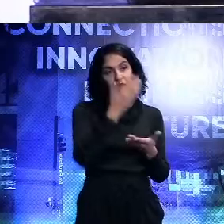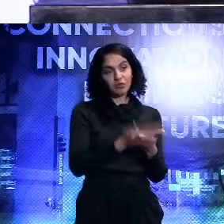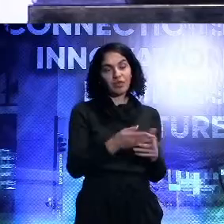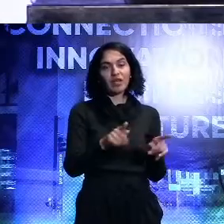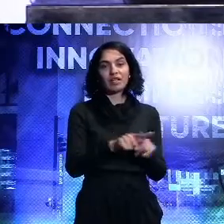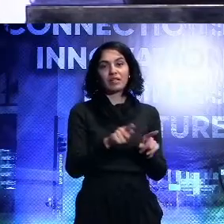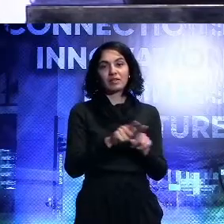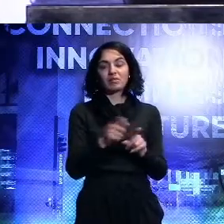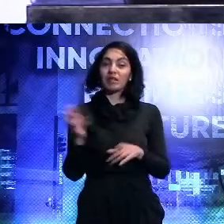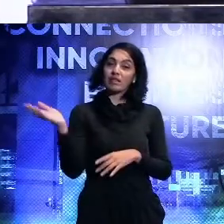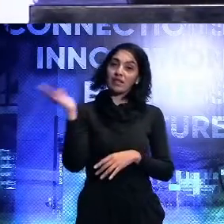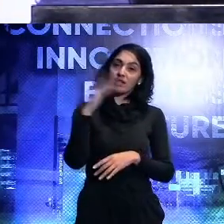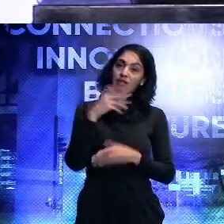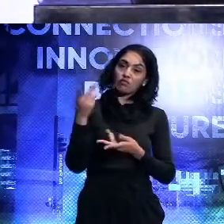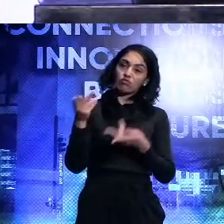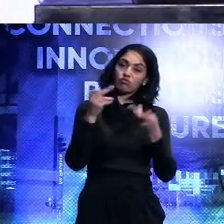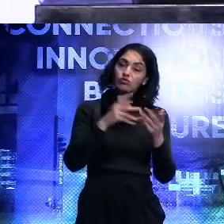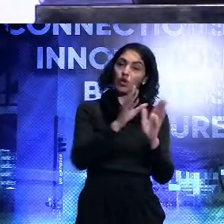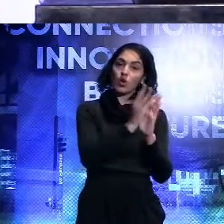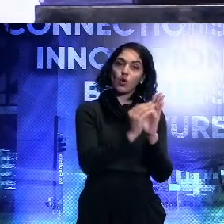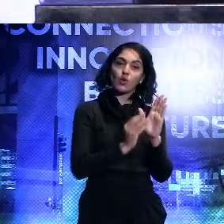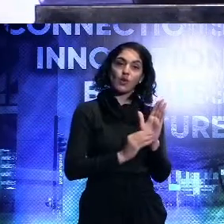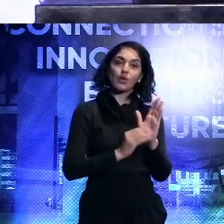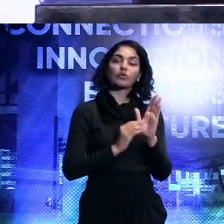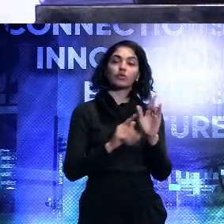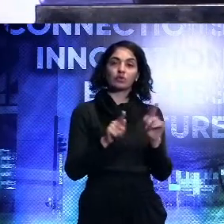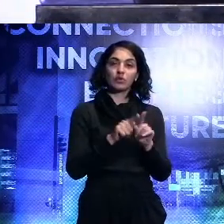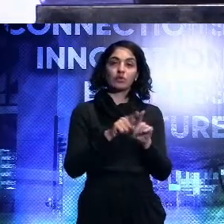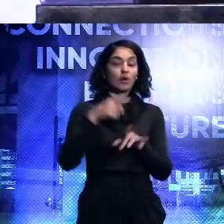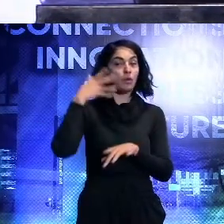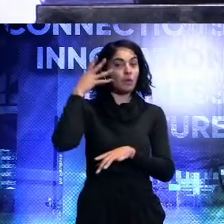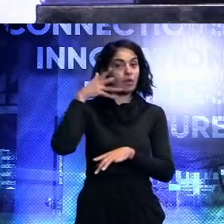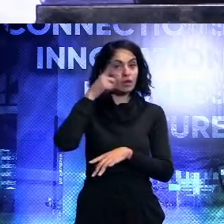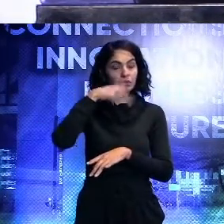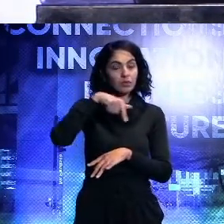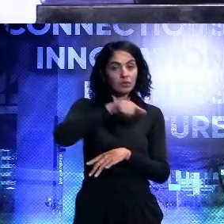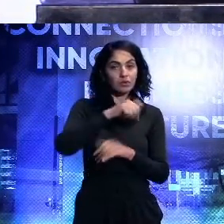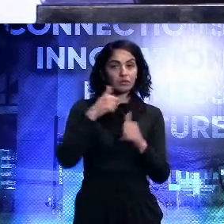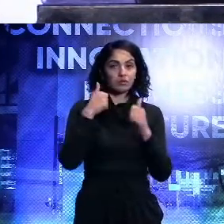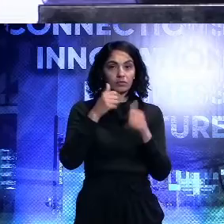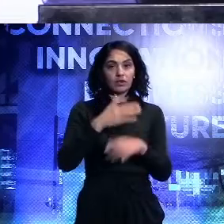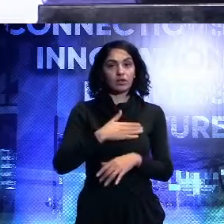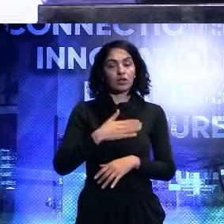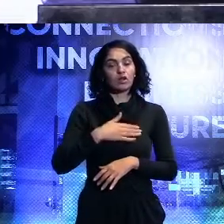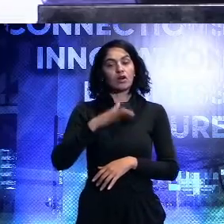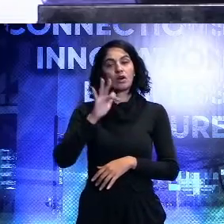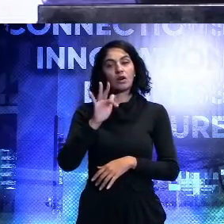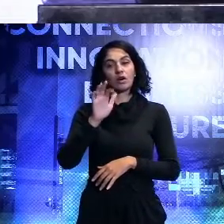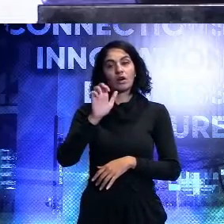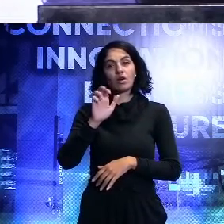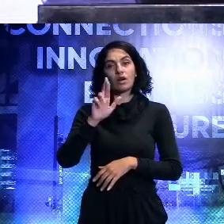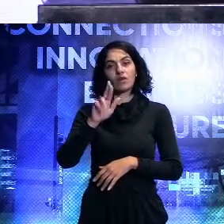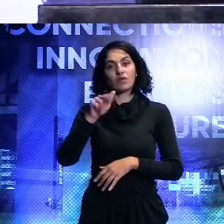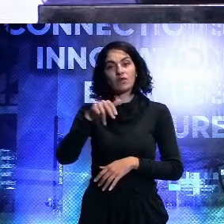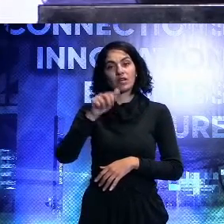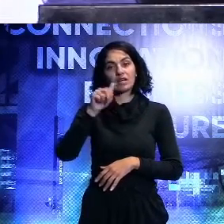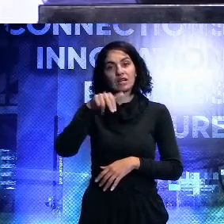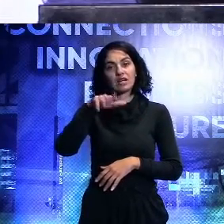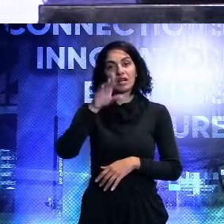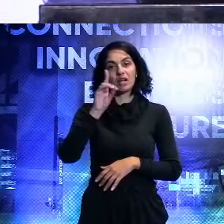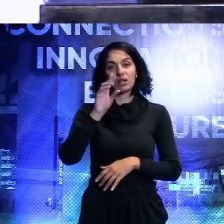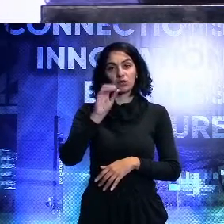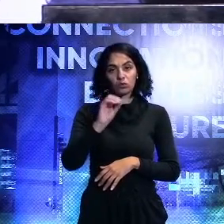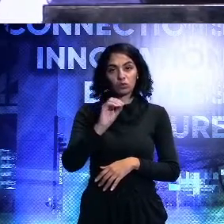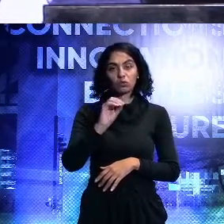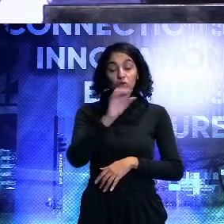trazer um conteúdo, trazer uma mensagem para vocês. Beleza? Sou Fernando Zapata, sou um arquiteto de soluções na AWS